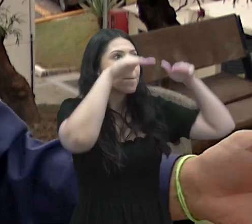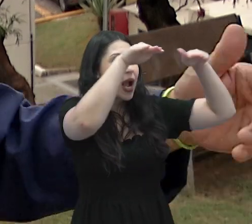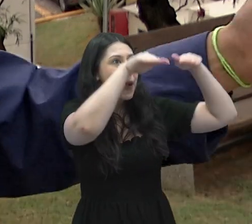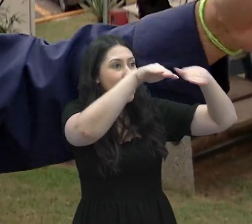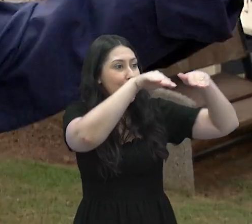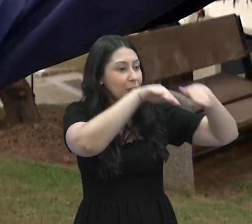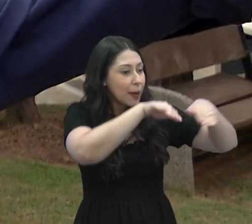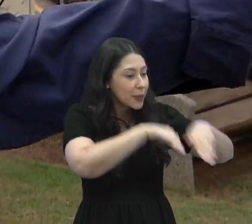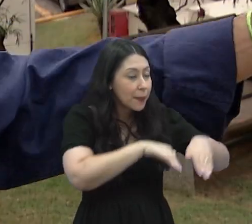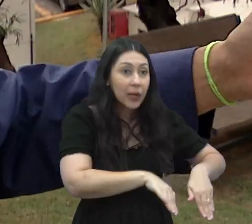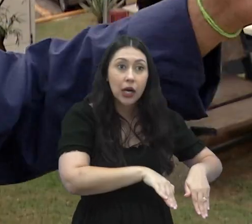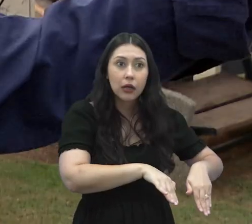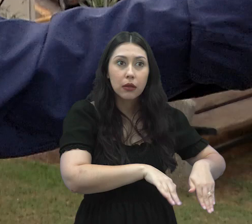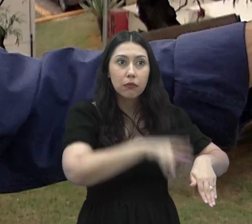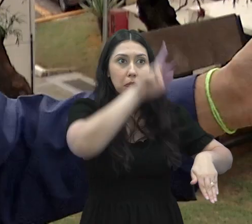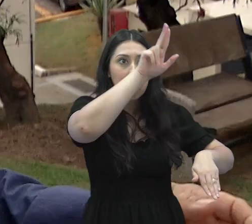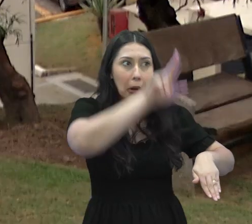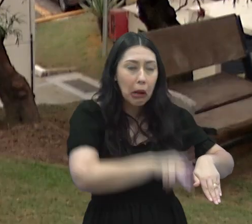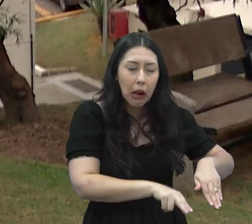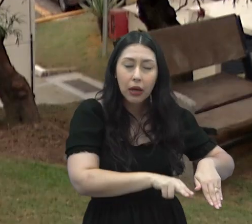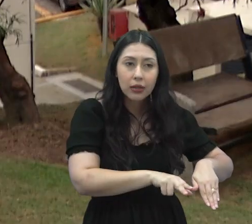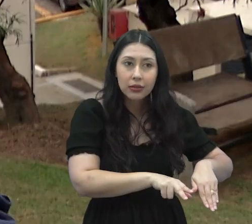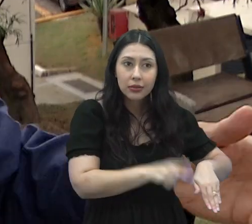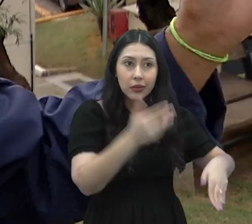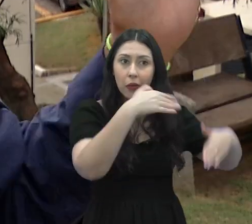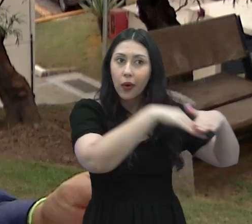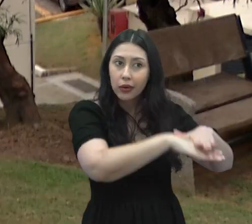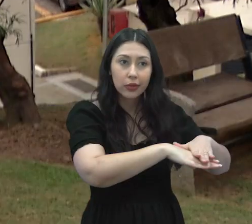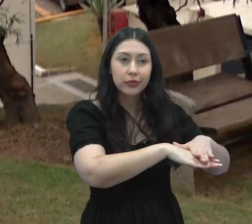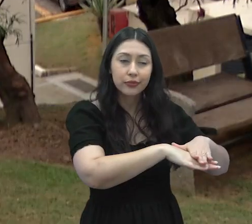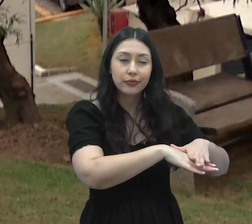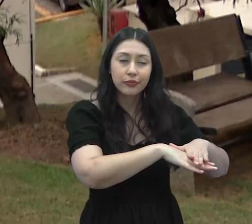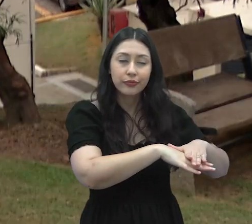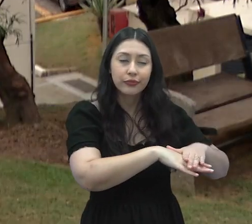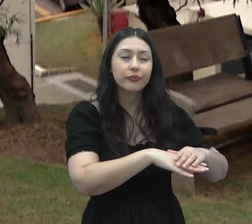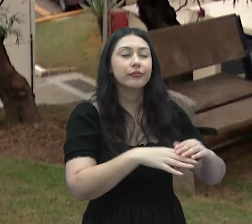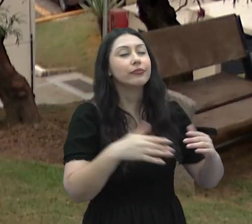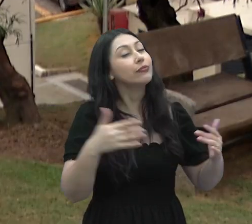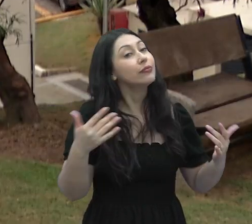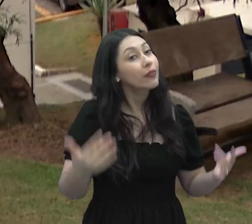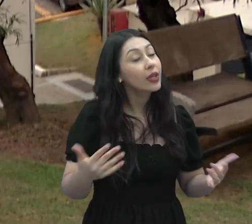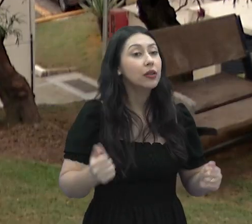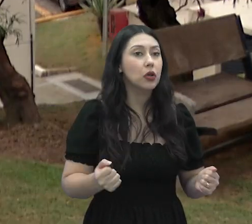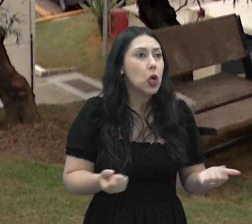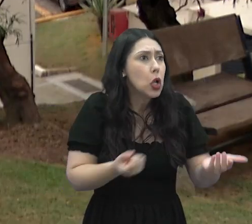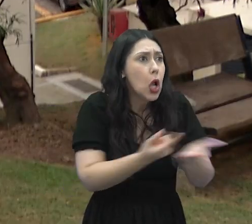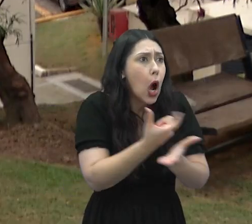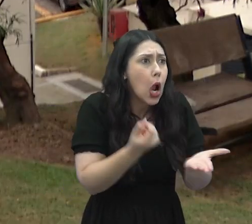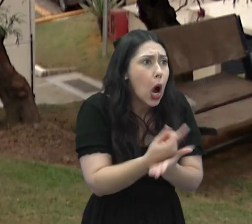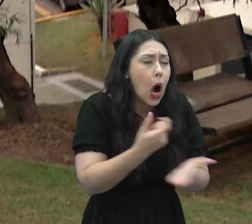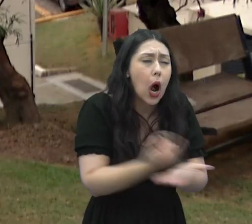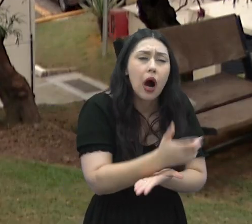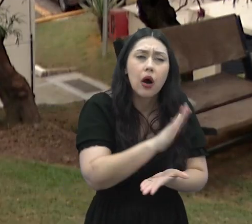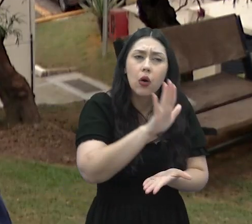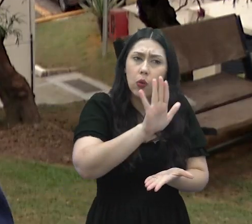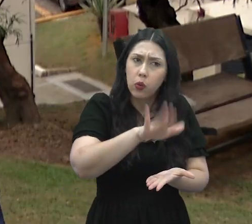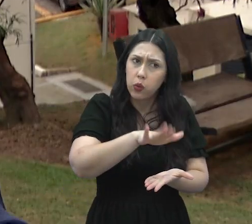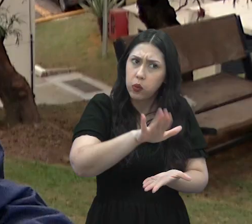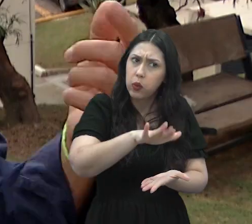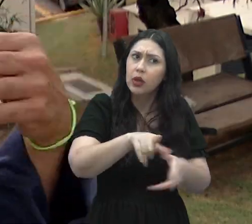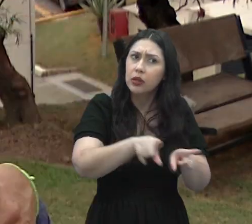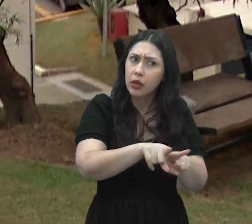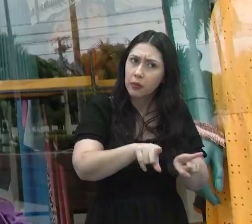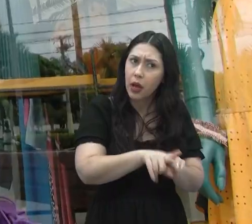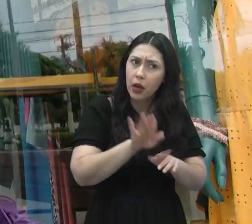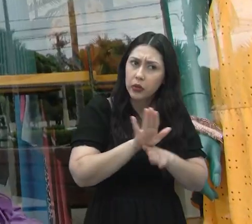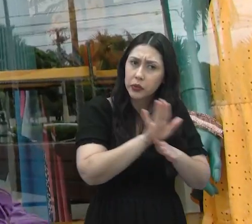tem 4, 5, 6 pares de tênis no guarda-roupa, né? Então, o não consumo é parte